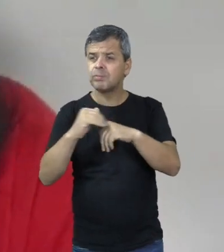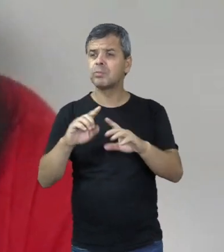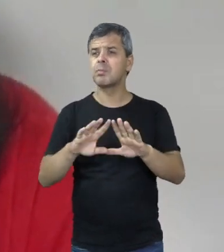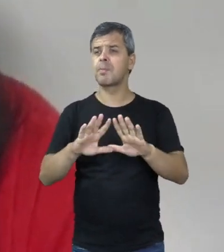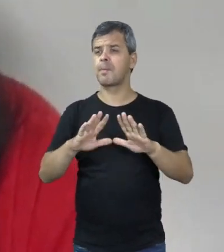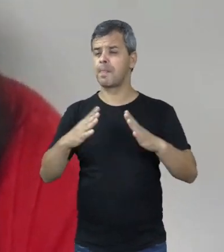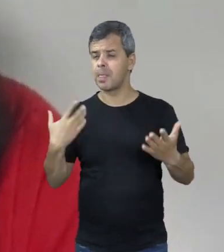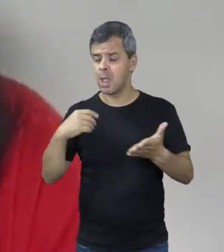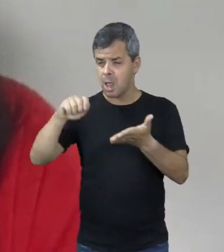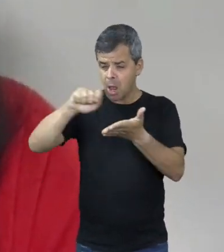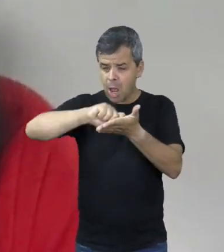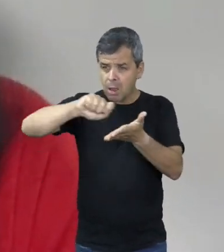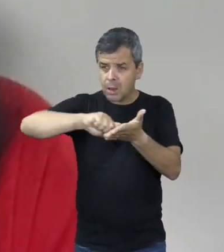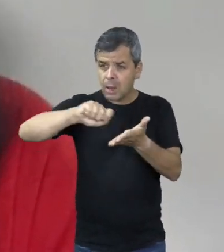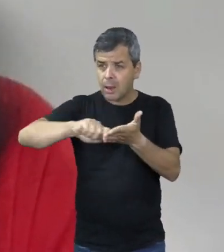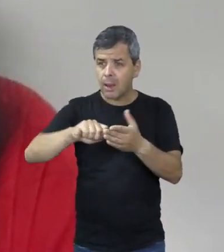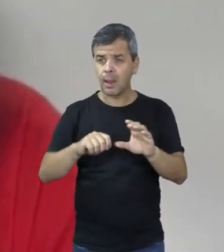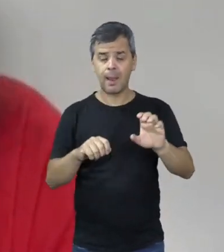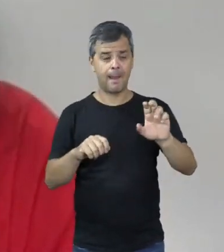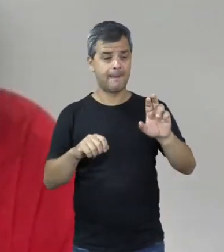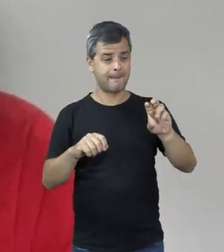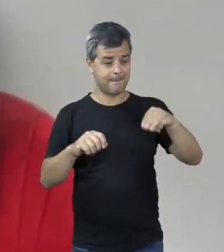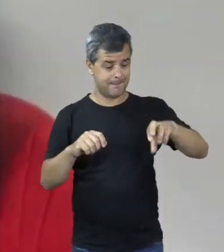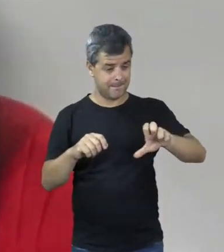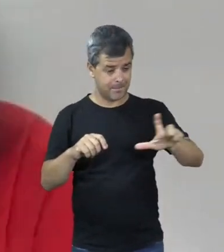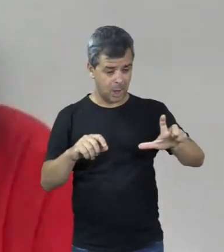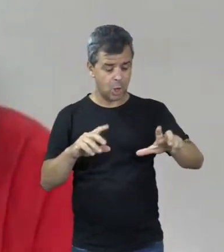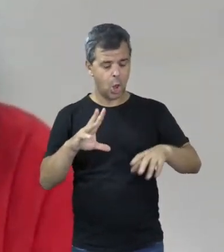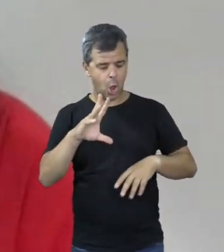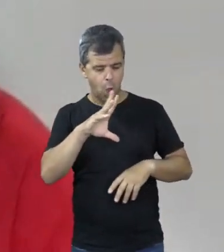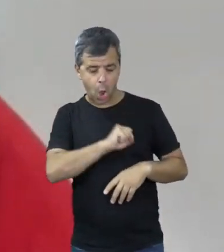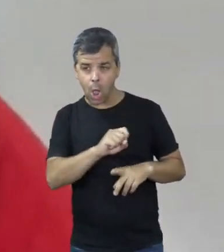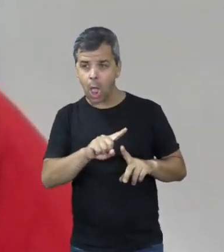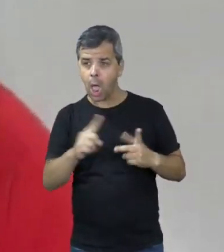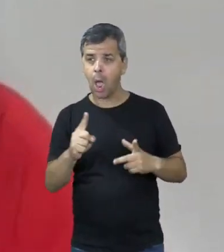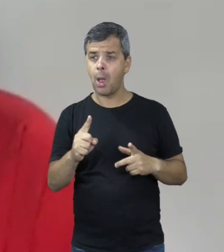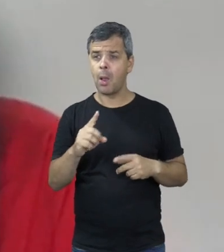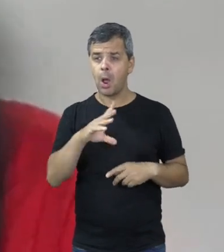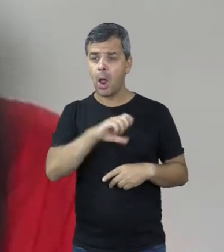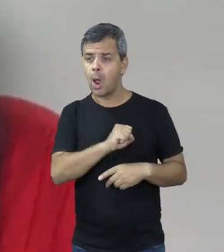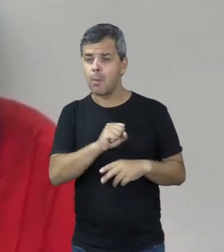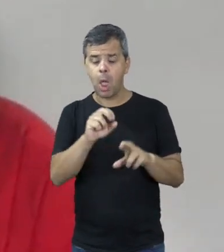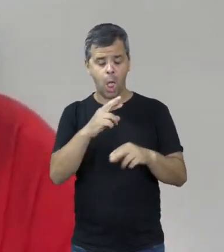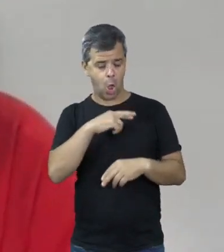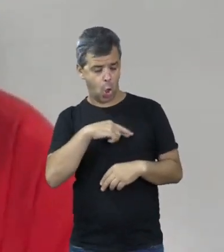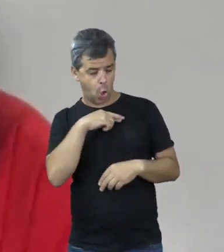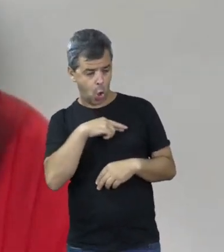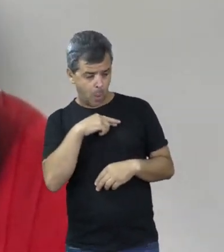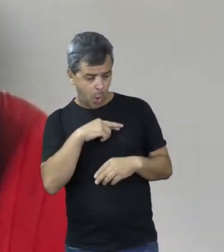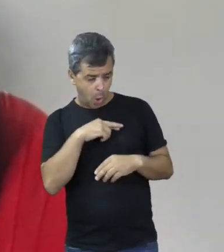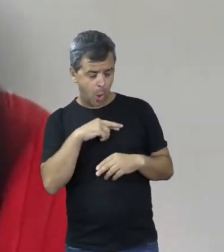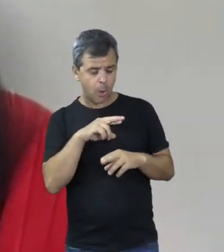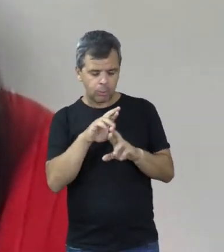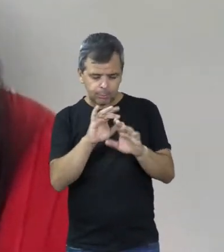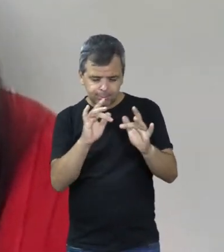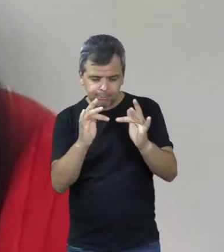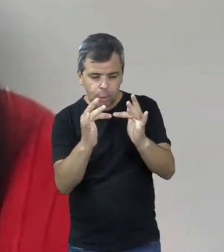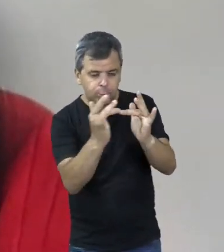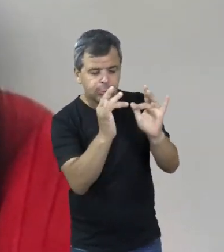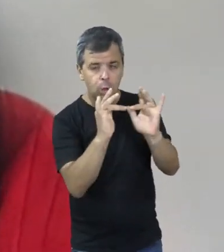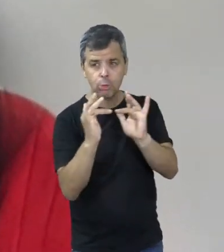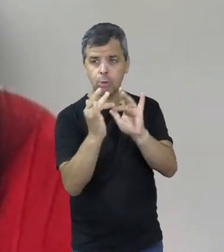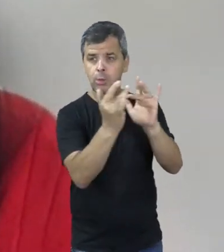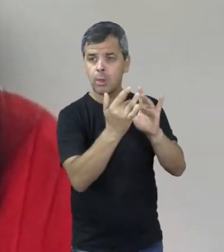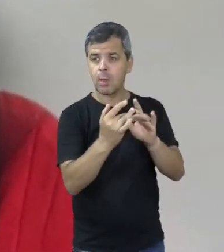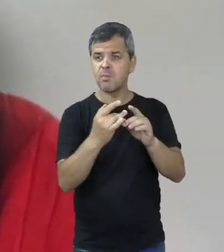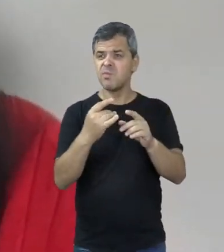grande escritora que eu gosto muito, que é a Bell Hooks, fala dos amores em rede, é um amor que não é um amor romântico, mas é um amor que constrói redes. Então, eu avalio